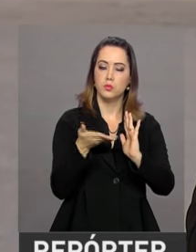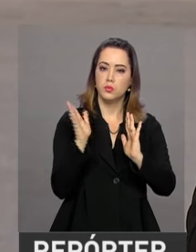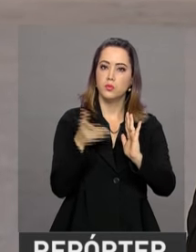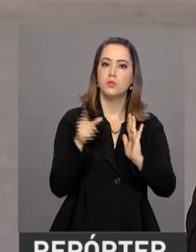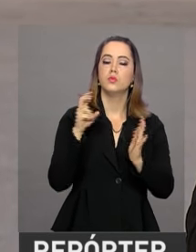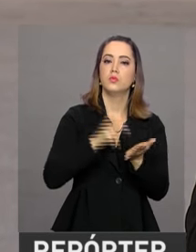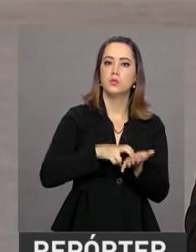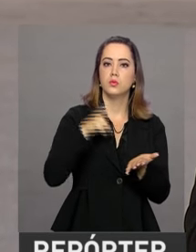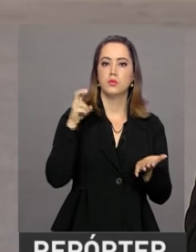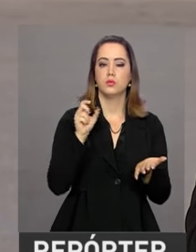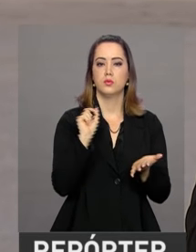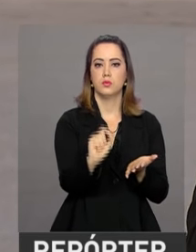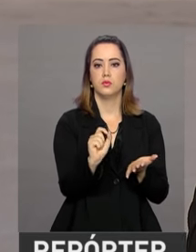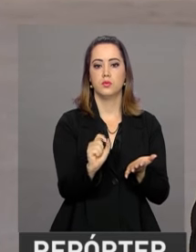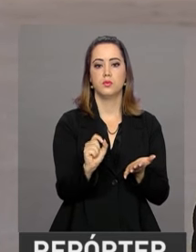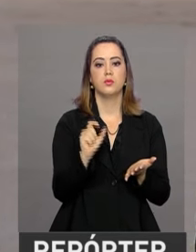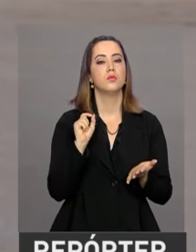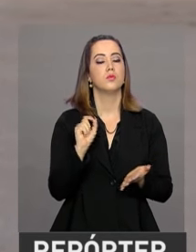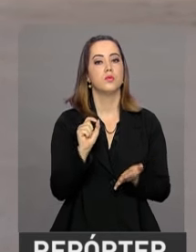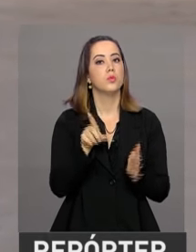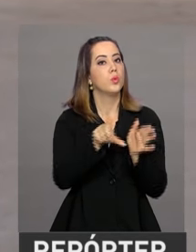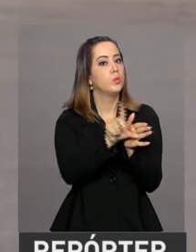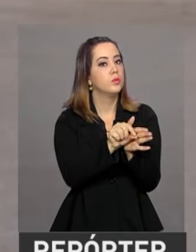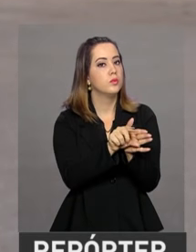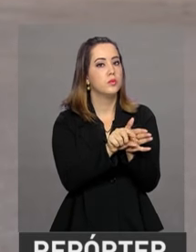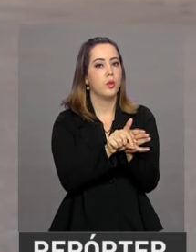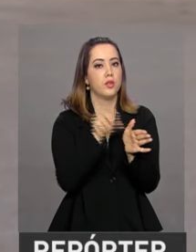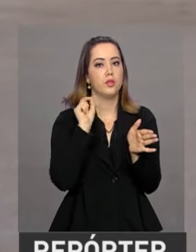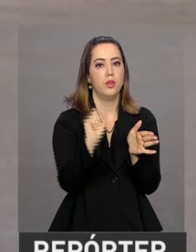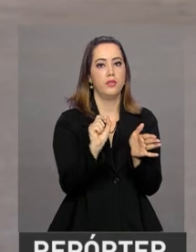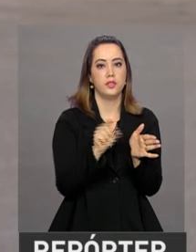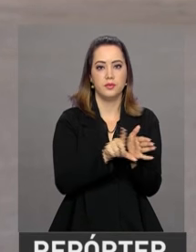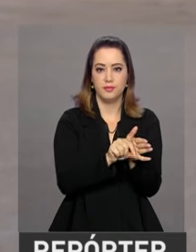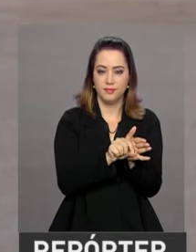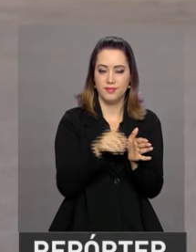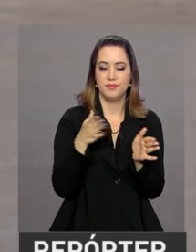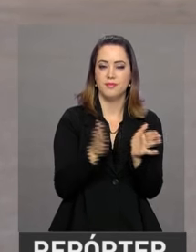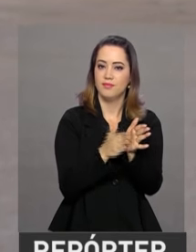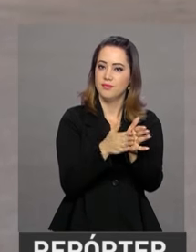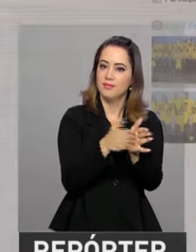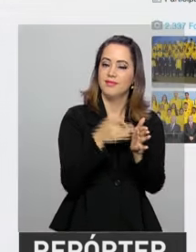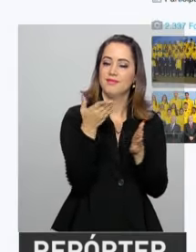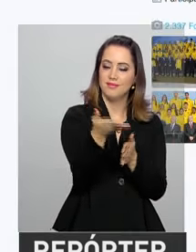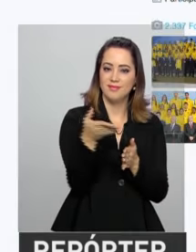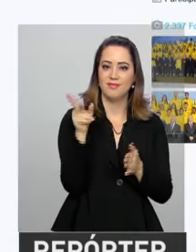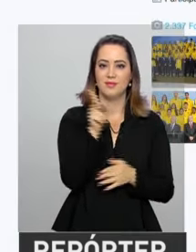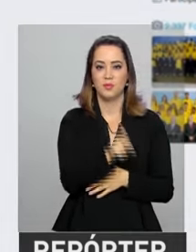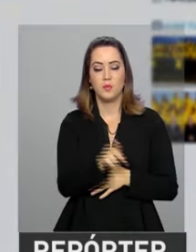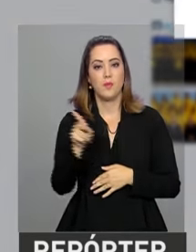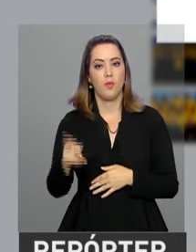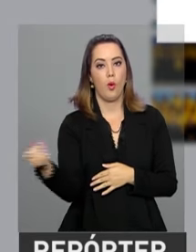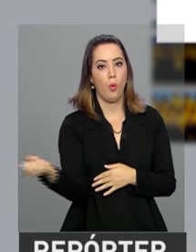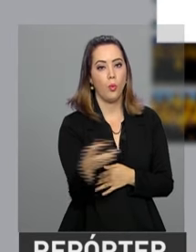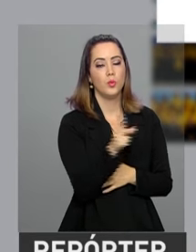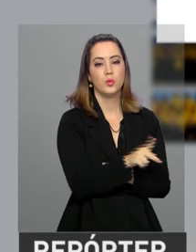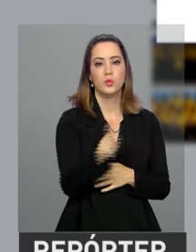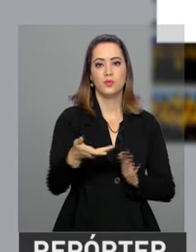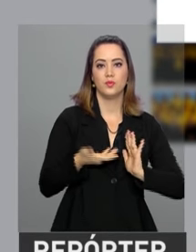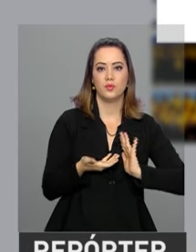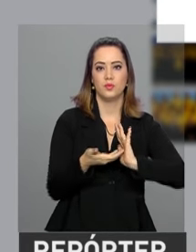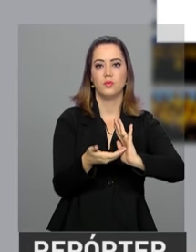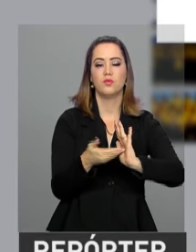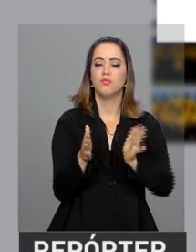madrugada desta quinta-feira. No Twitter, Michel Temer deu os parabéns a Rodrigo Maia, do Democratas do Rio de Janeiro, e